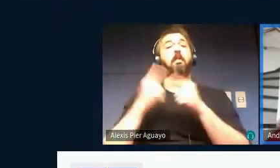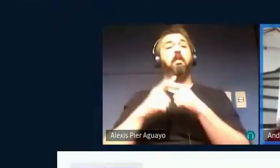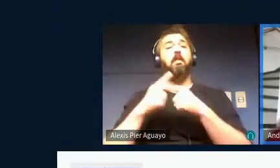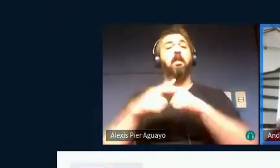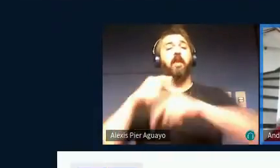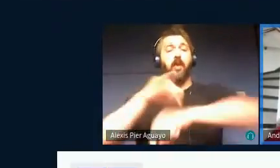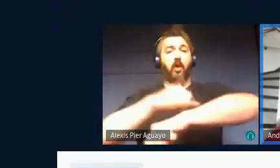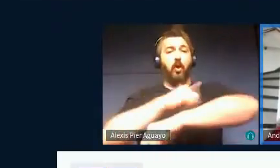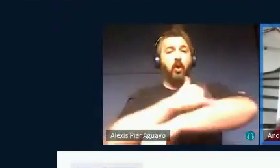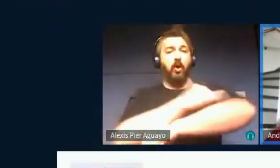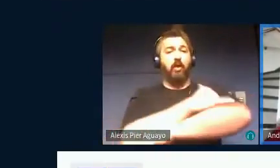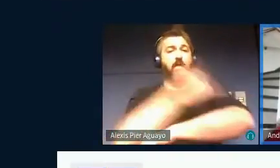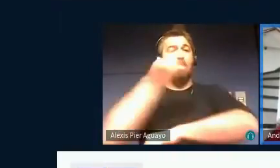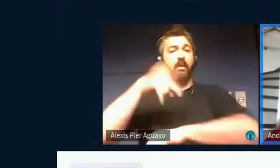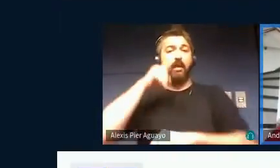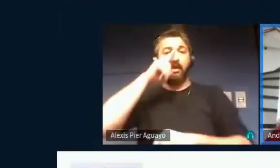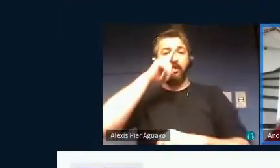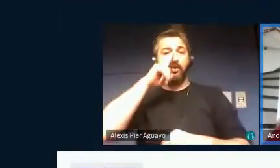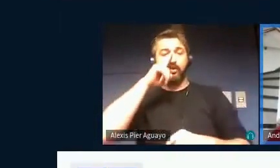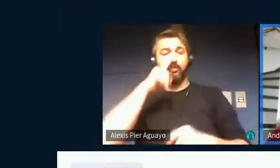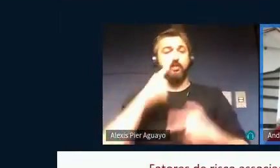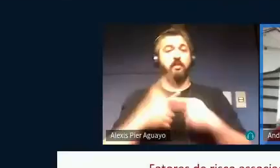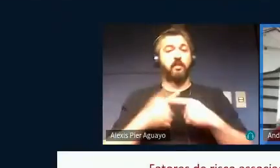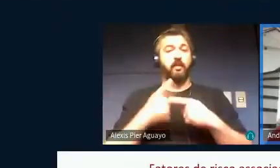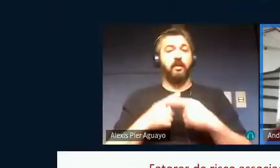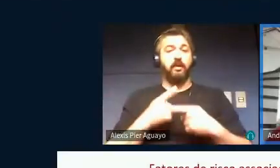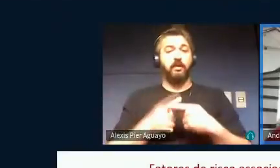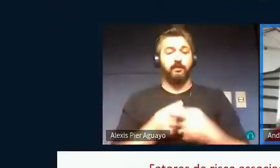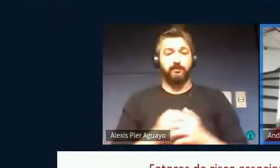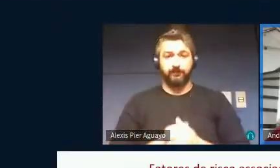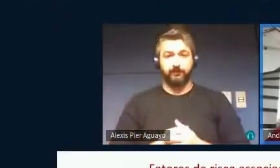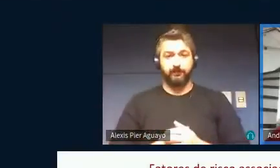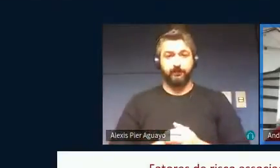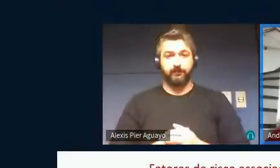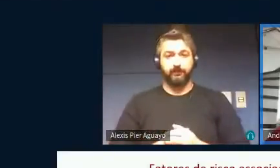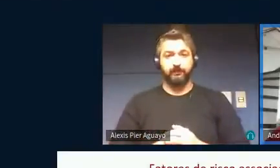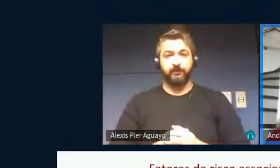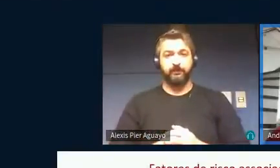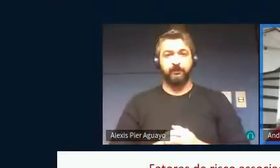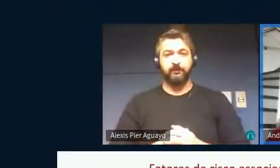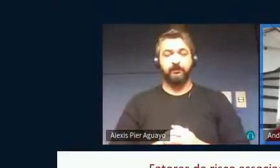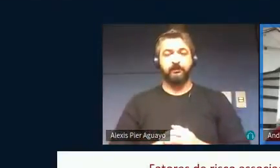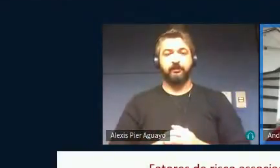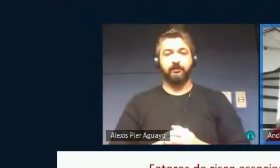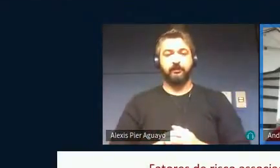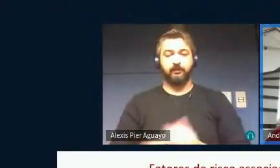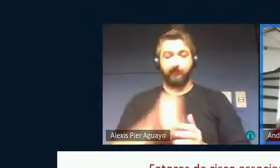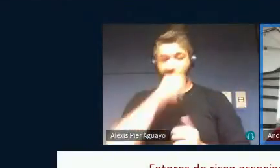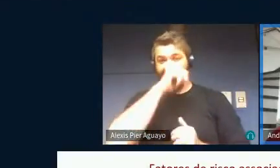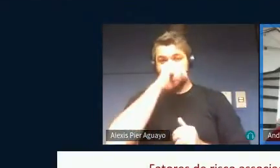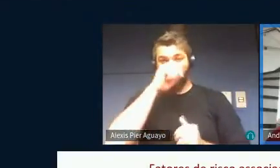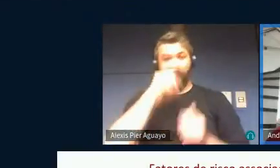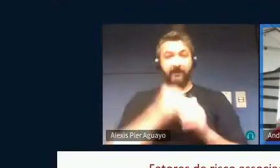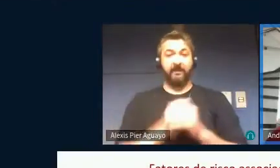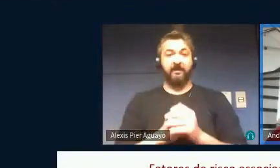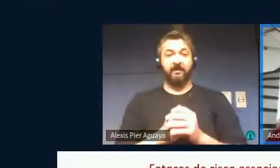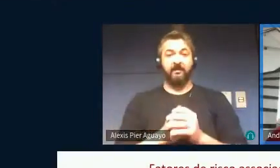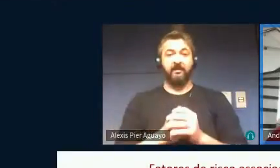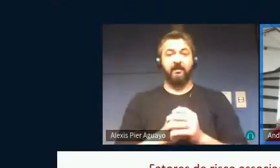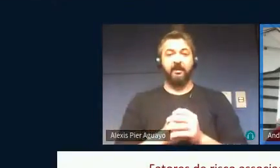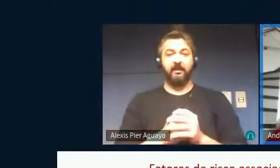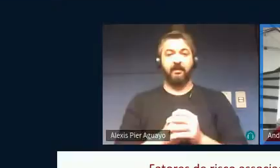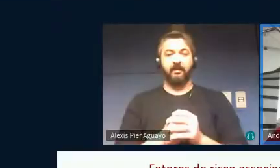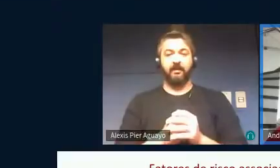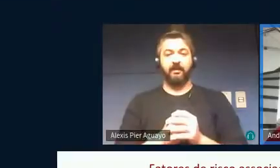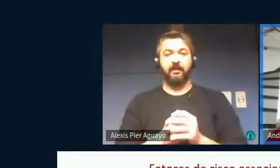risco para a COVID. Pode passar o slide, eu tinha combinado que eu ia ficar aqui com o pointer, não sei se vai ser possível agora,